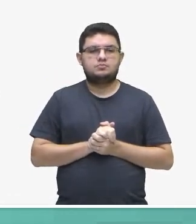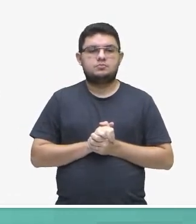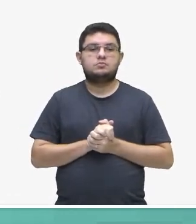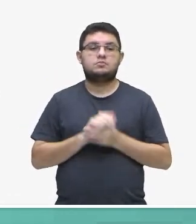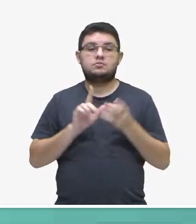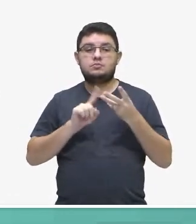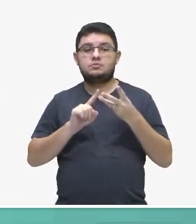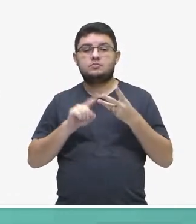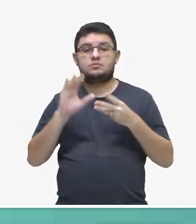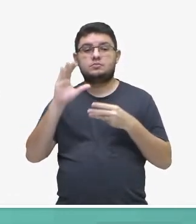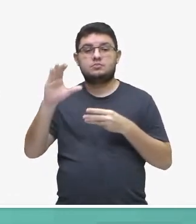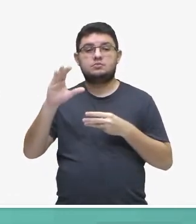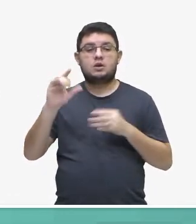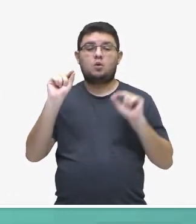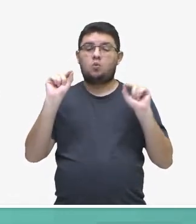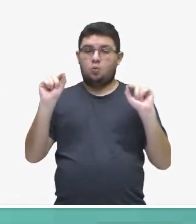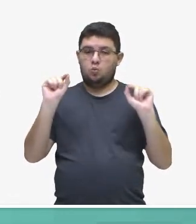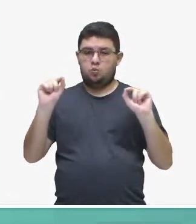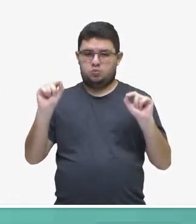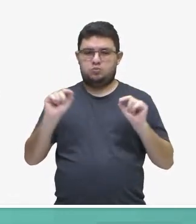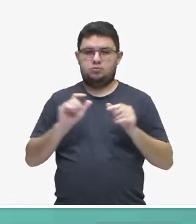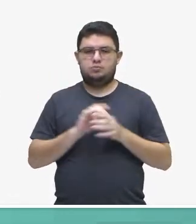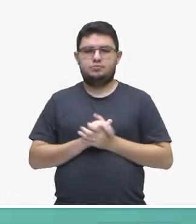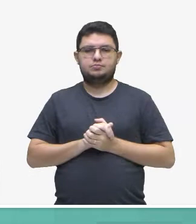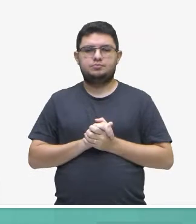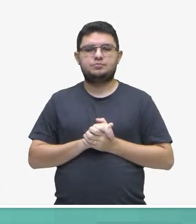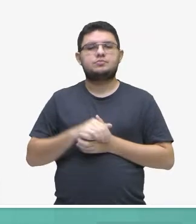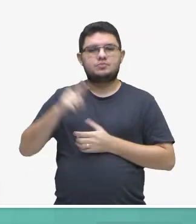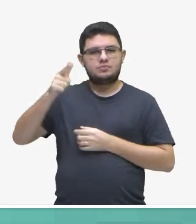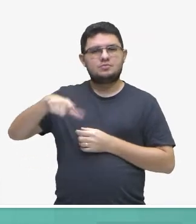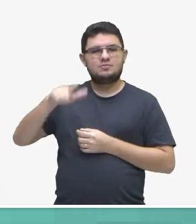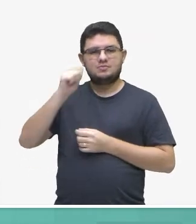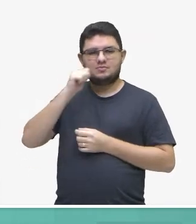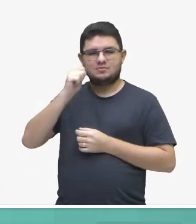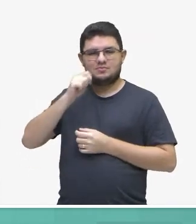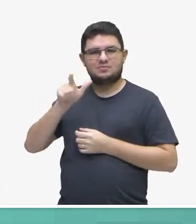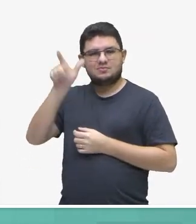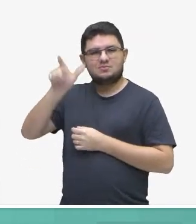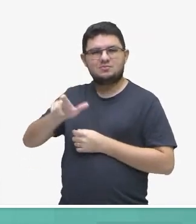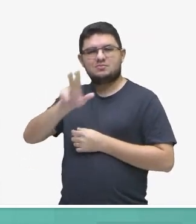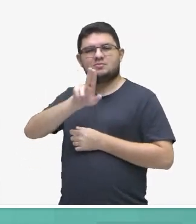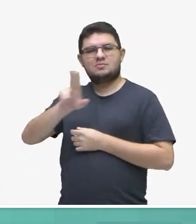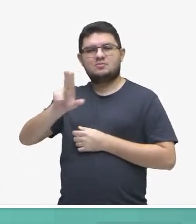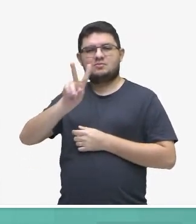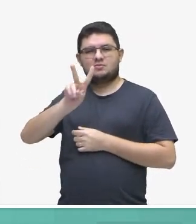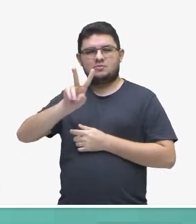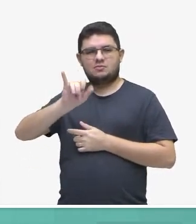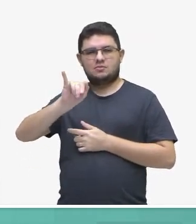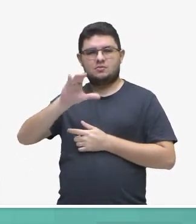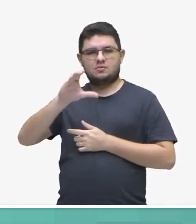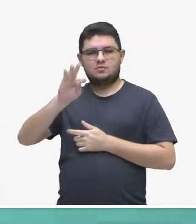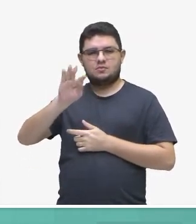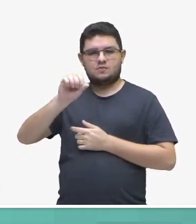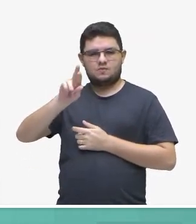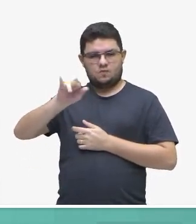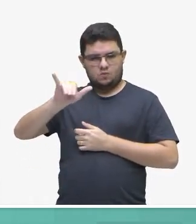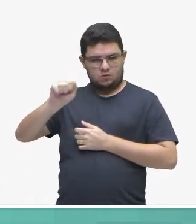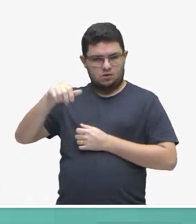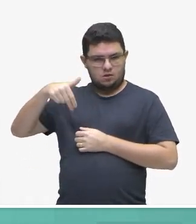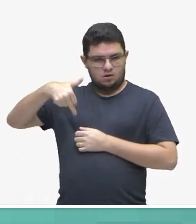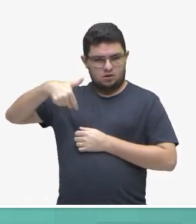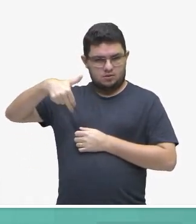vamos ver. A mesma personagem Vitória, agora ela está caminhando. Quem lembra da